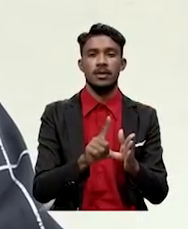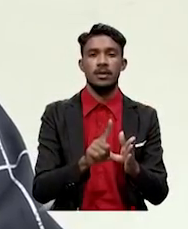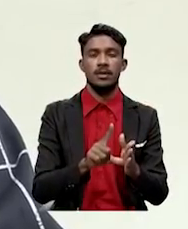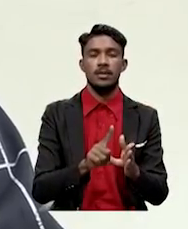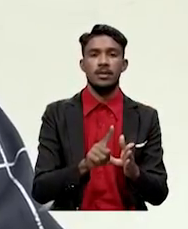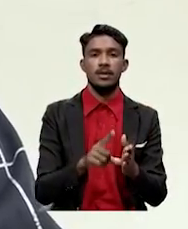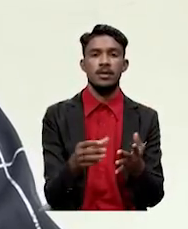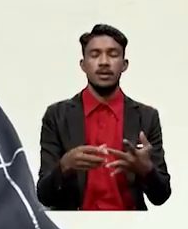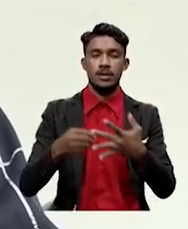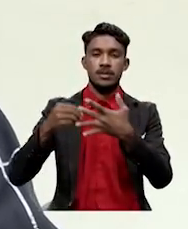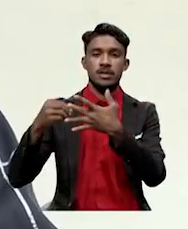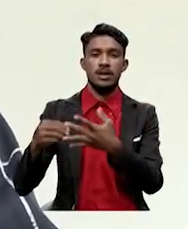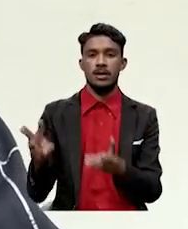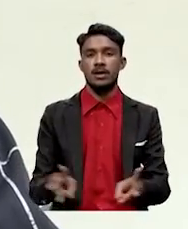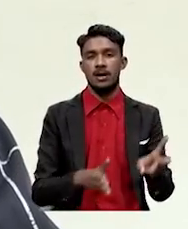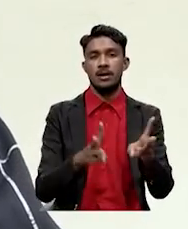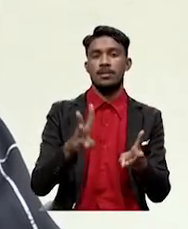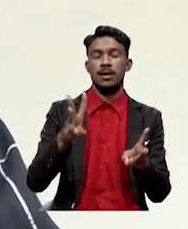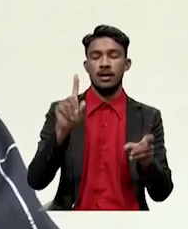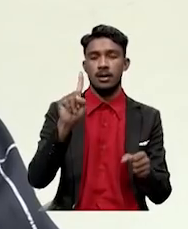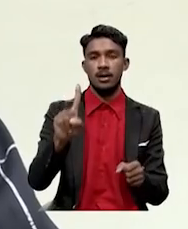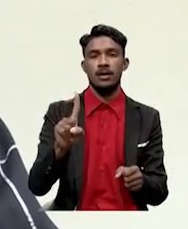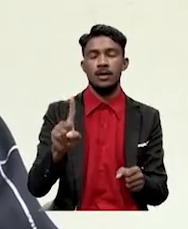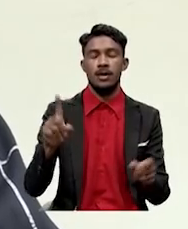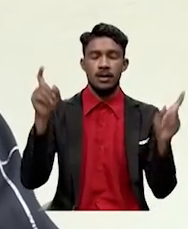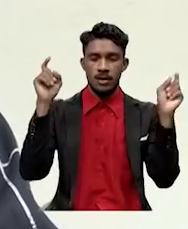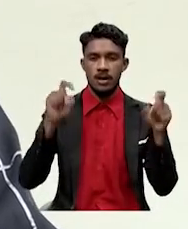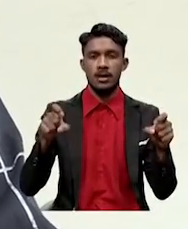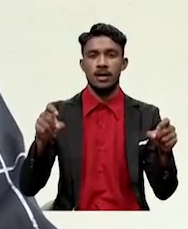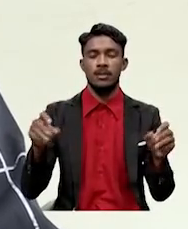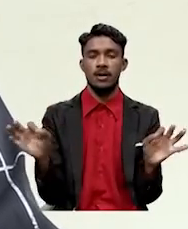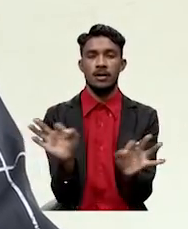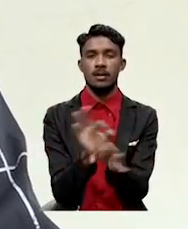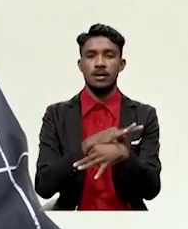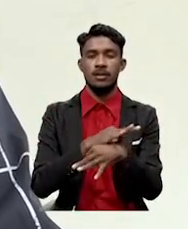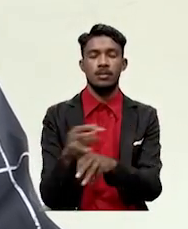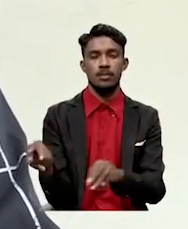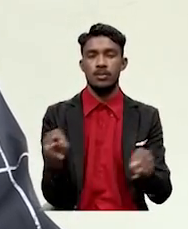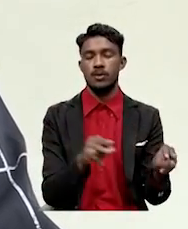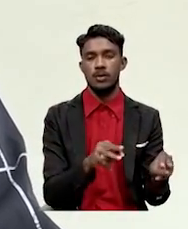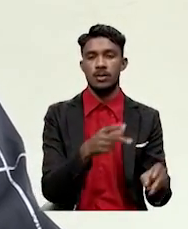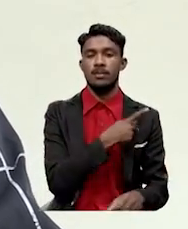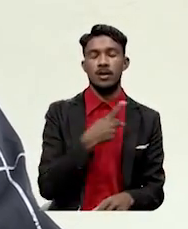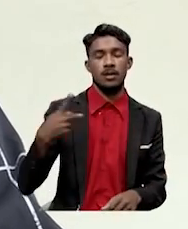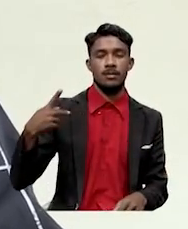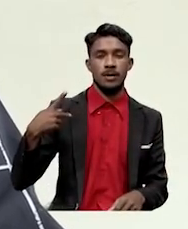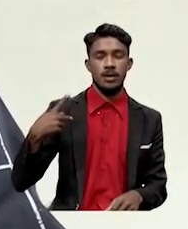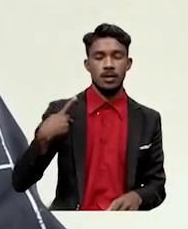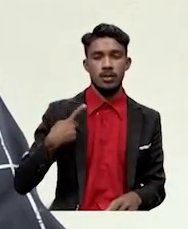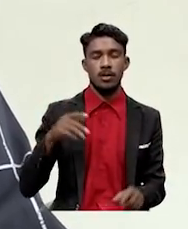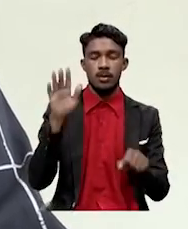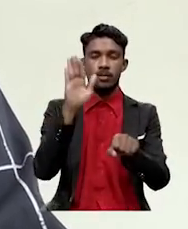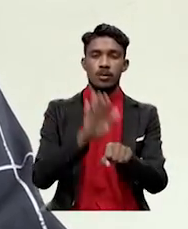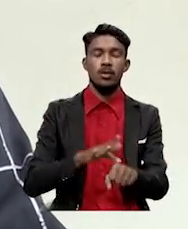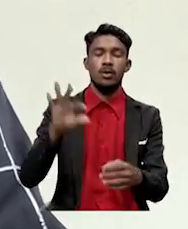dalan makne tenki ba dissolve parlamentu para bolo eleição e da Vila Vale, para